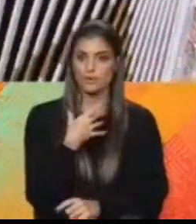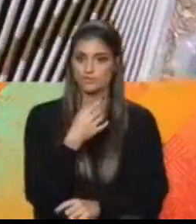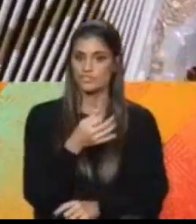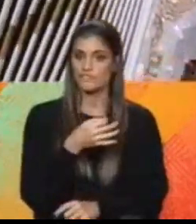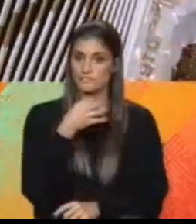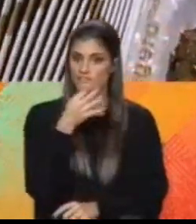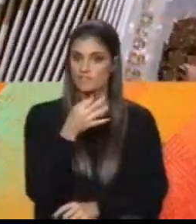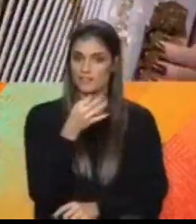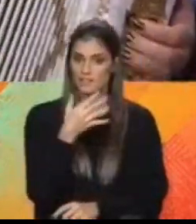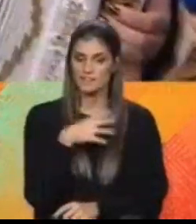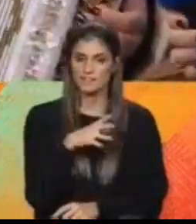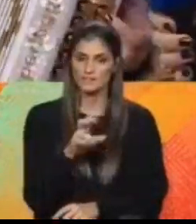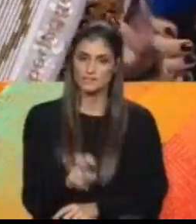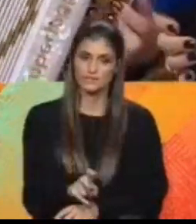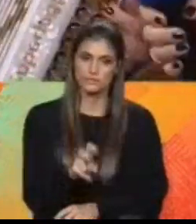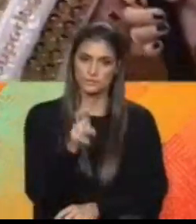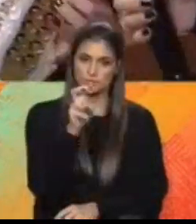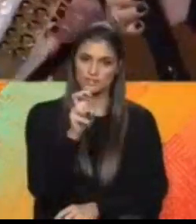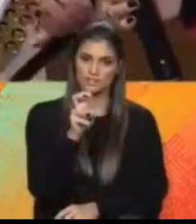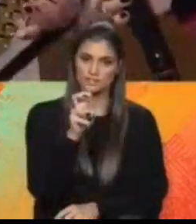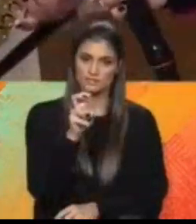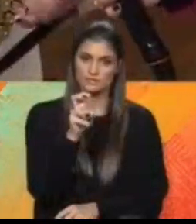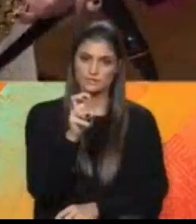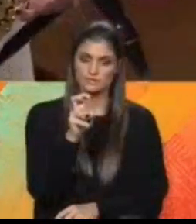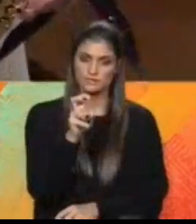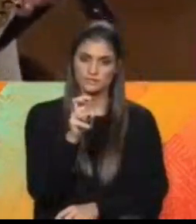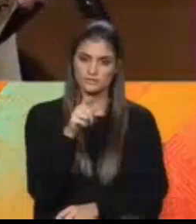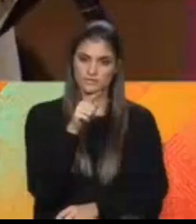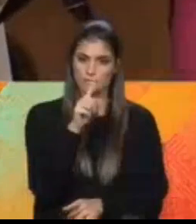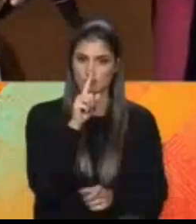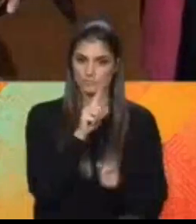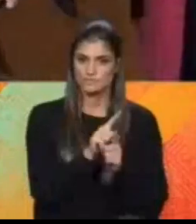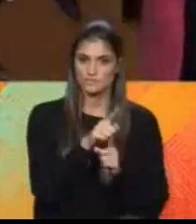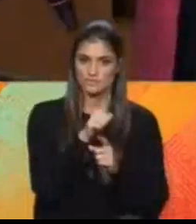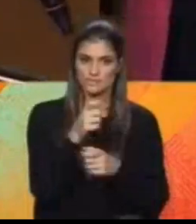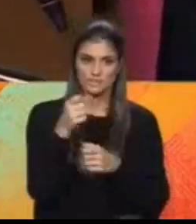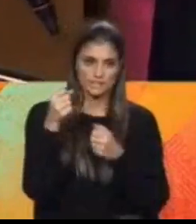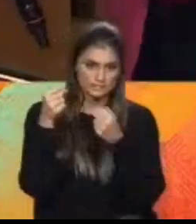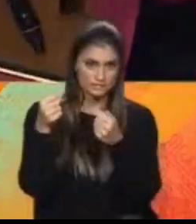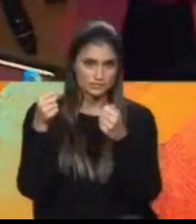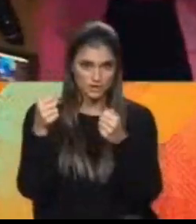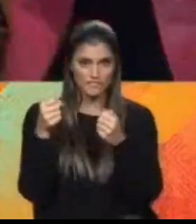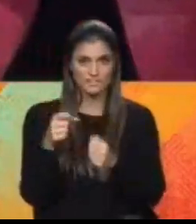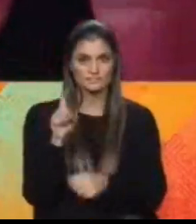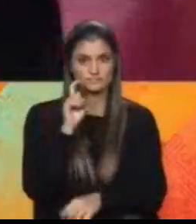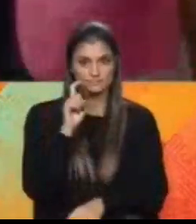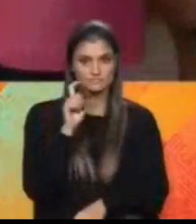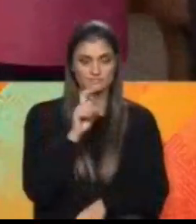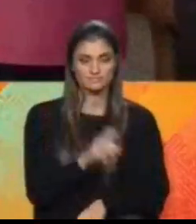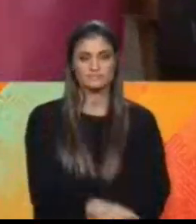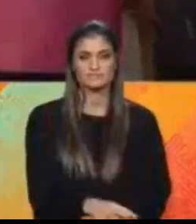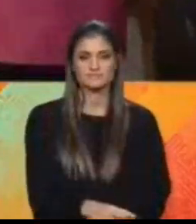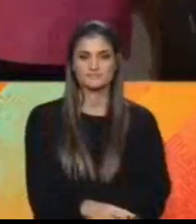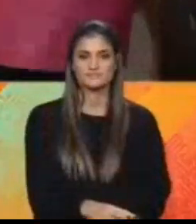Queria que eu subisse pela escada enquanto ele segurava nela,